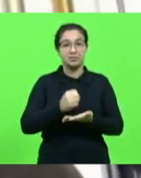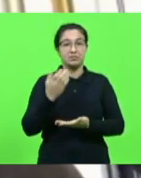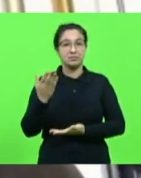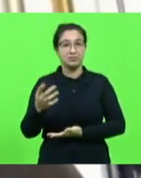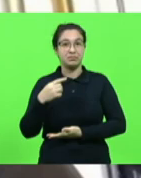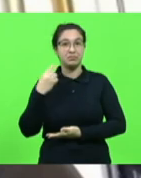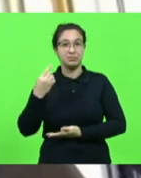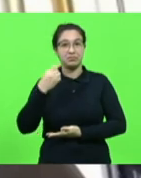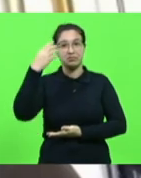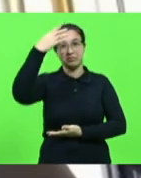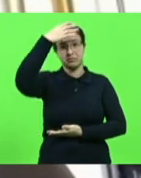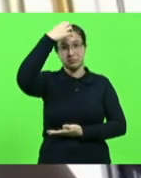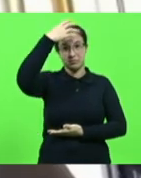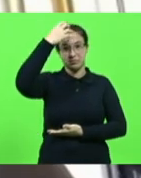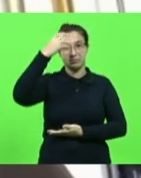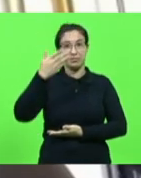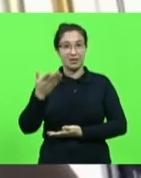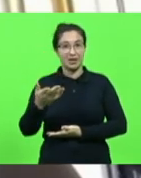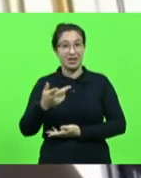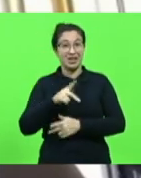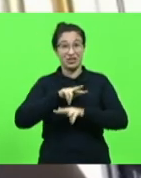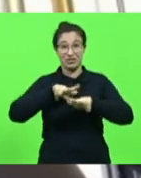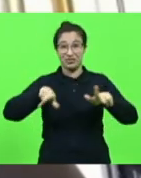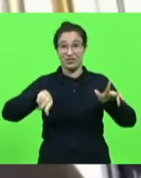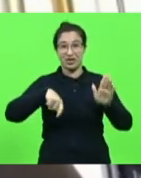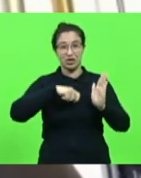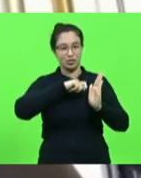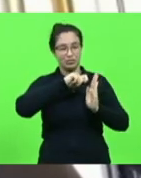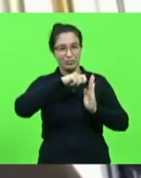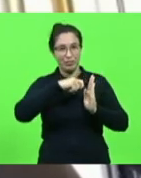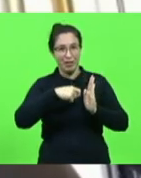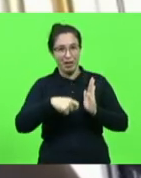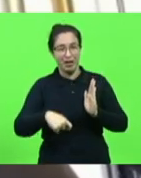um dos escritores, tem várias obras escritas, e também